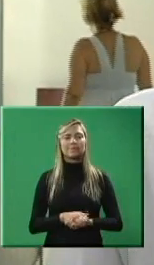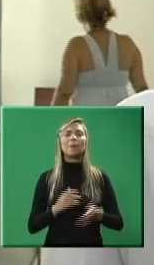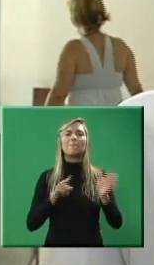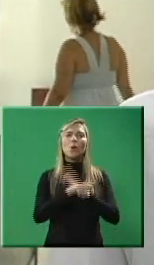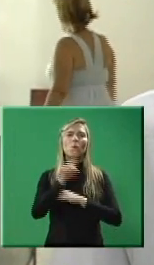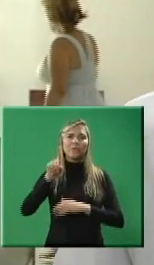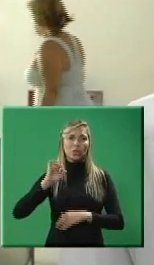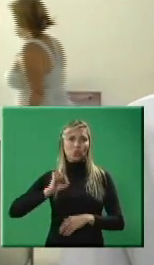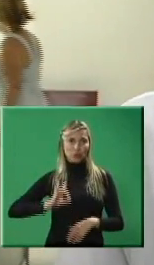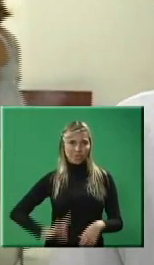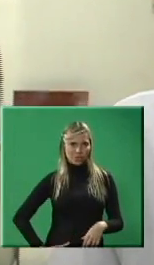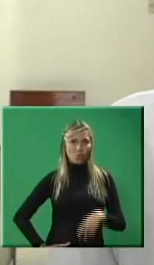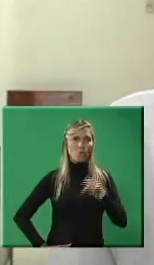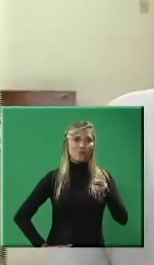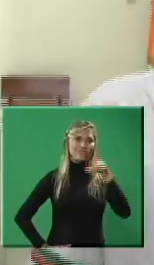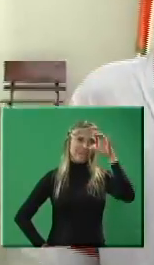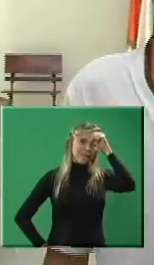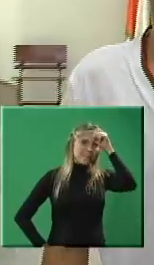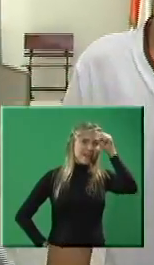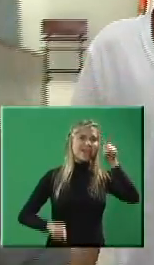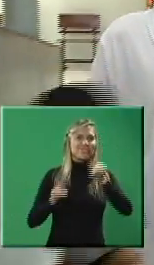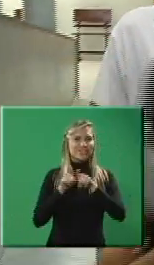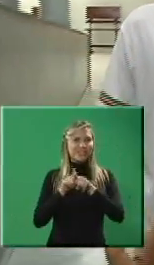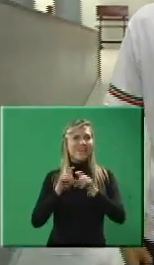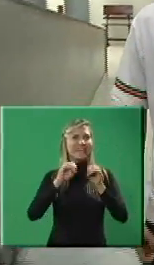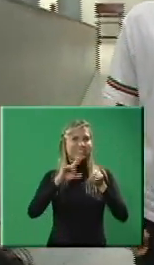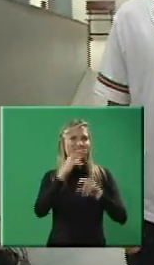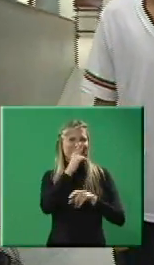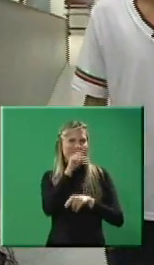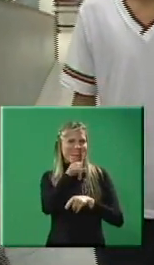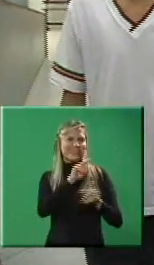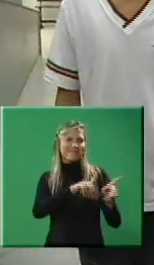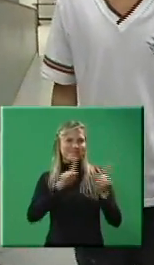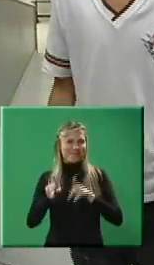Então, Dona Antônia, você não só aprende, como também ensina.